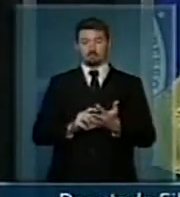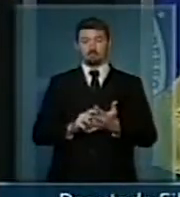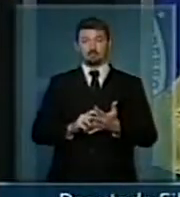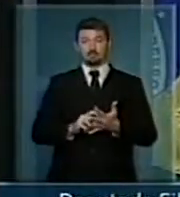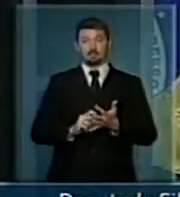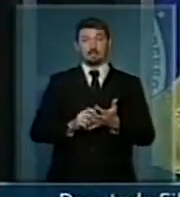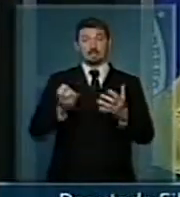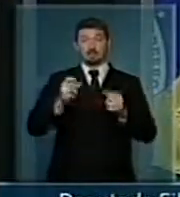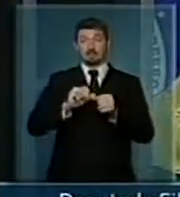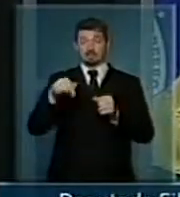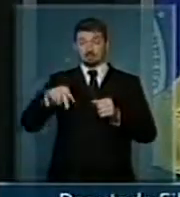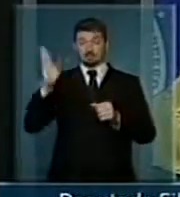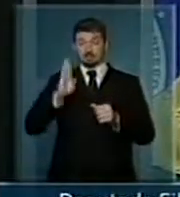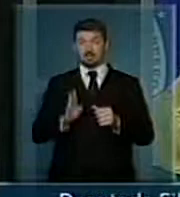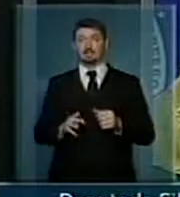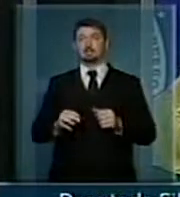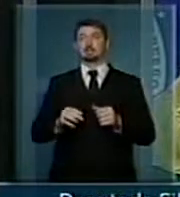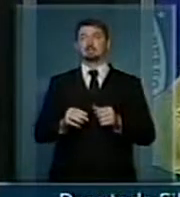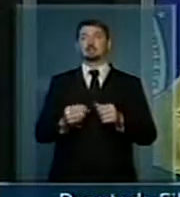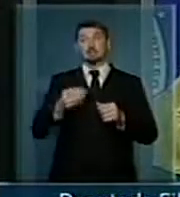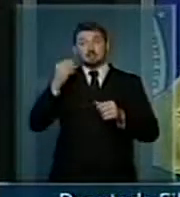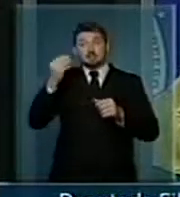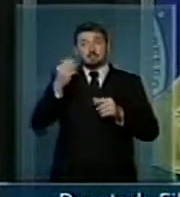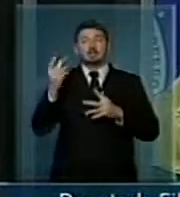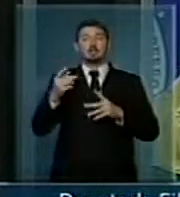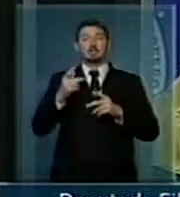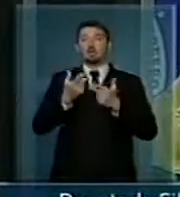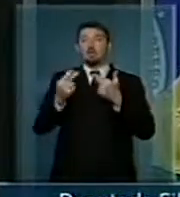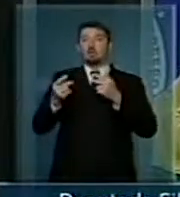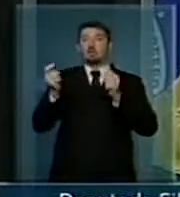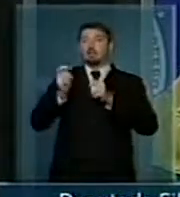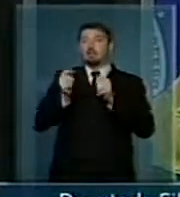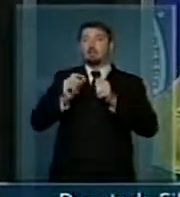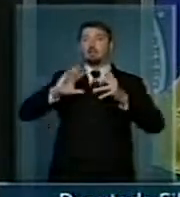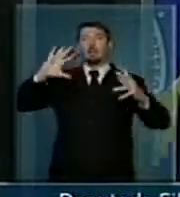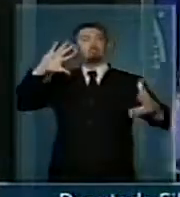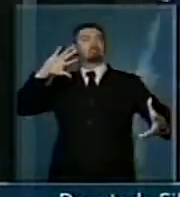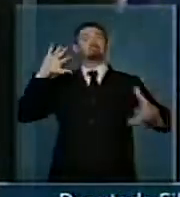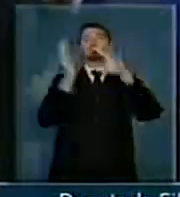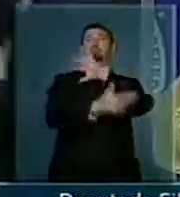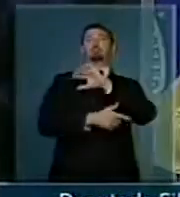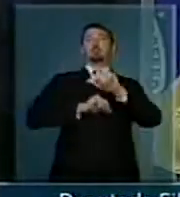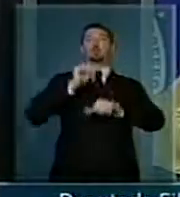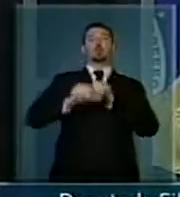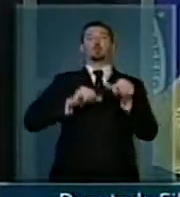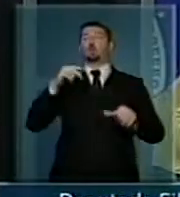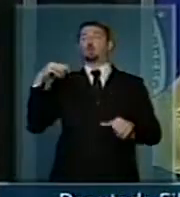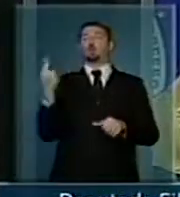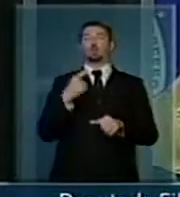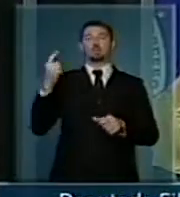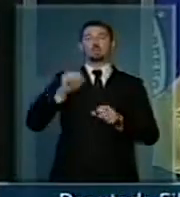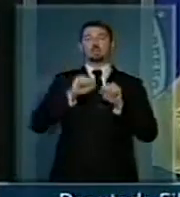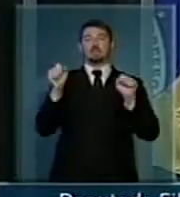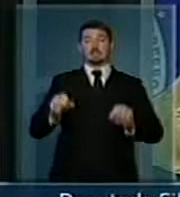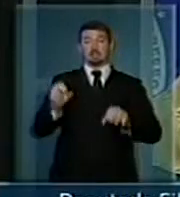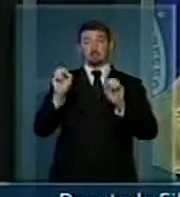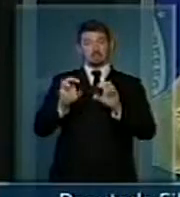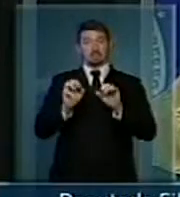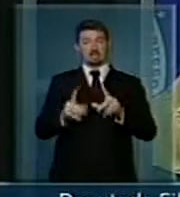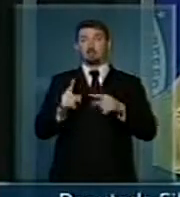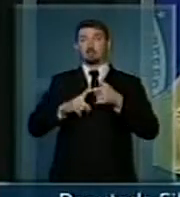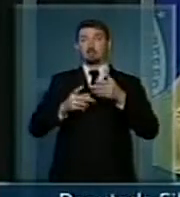lançar experimentalmente as sementes do que pode revolucionar o sistema educacional ao expor